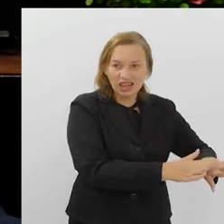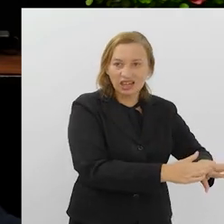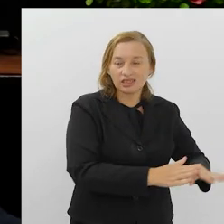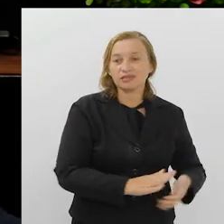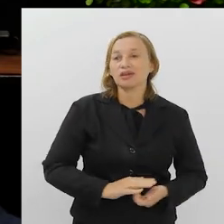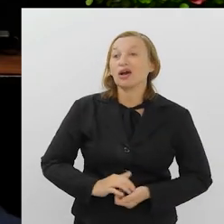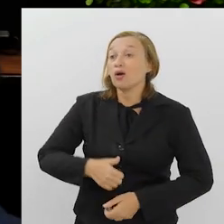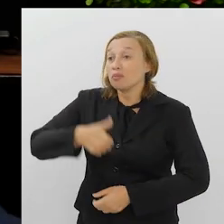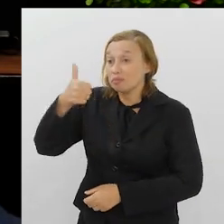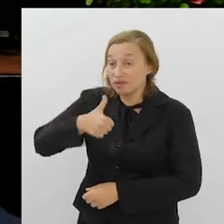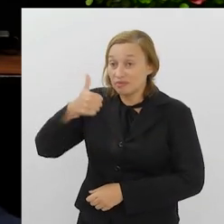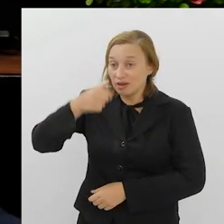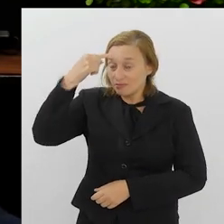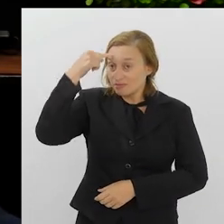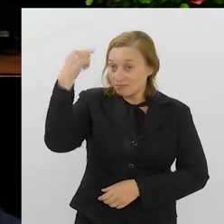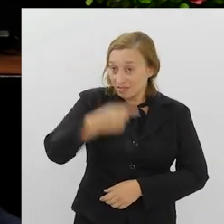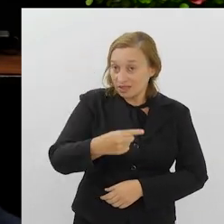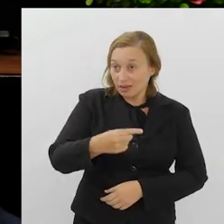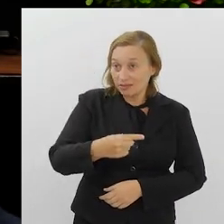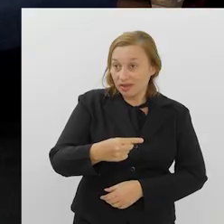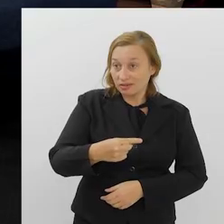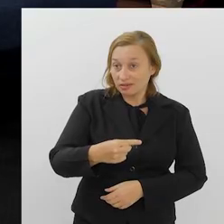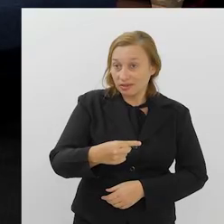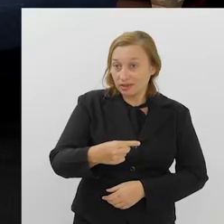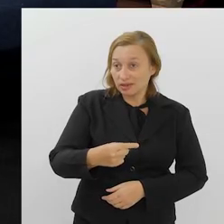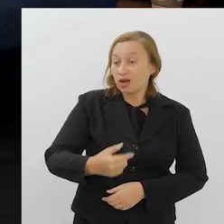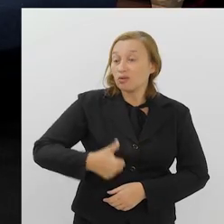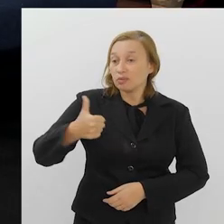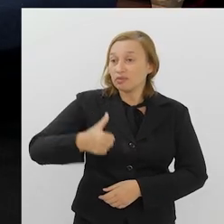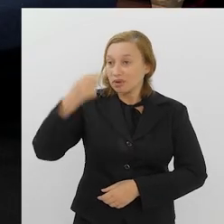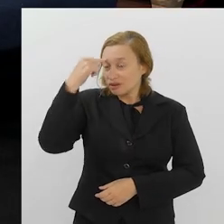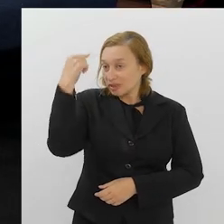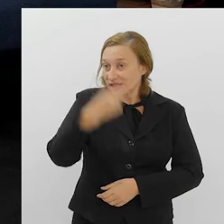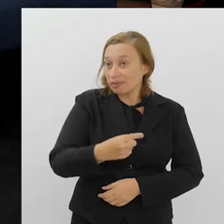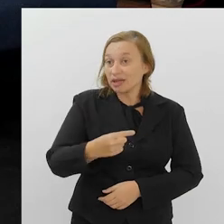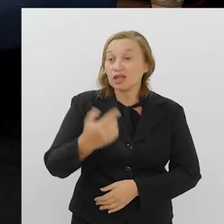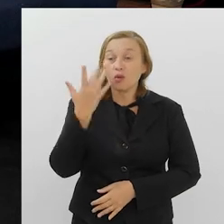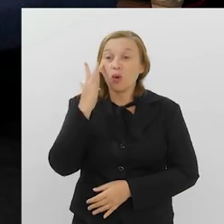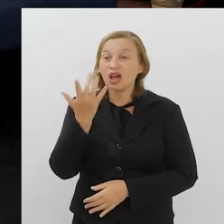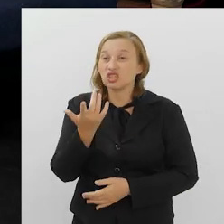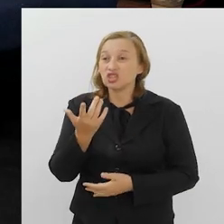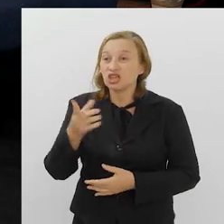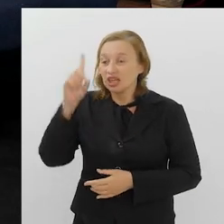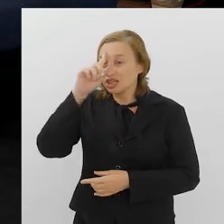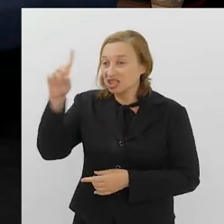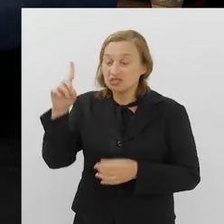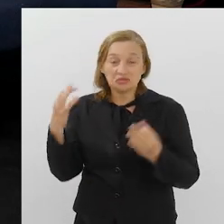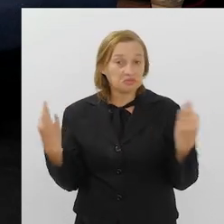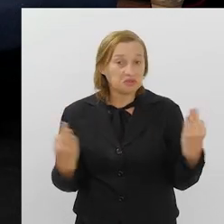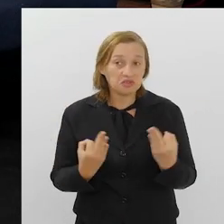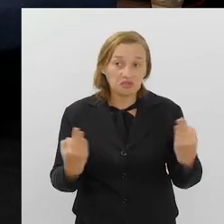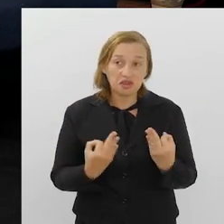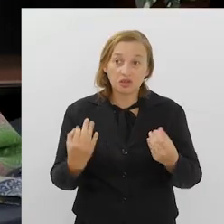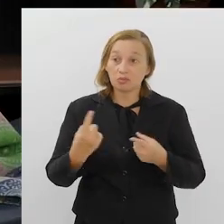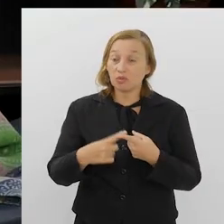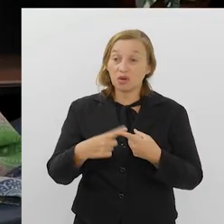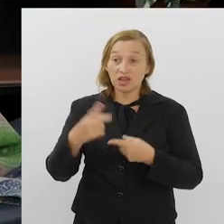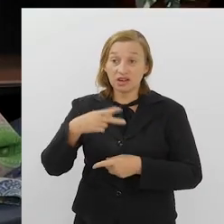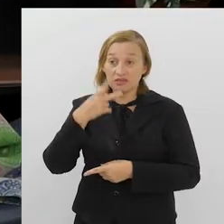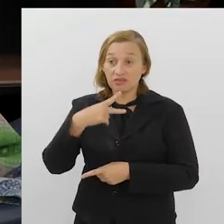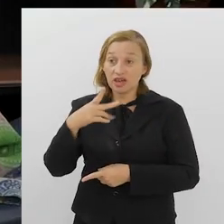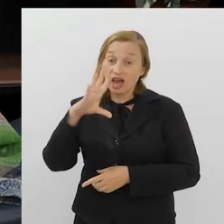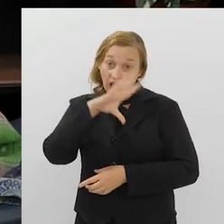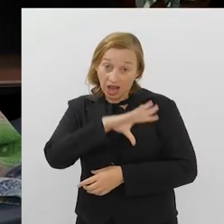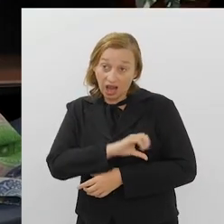Utopia mas ainda vem isso que é o primeiro mandamento né exatamente eu costumo dizer que o primeiro mandamento eu acho que